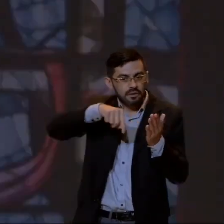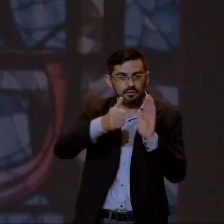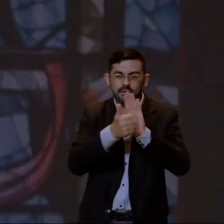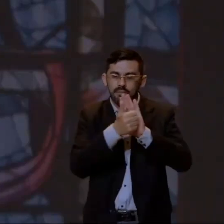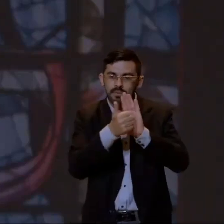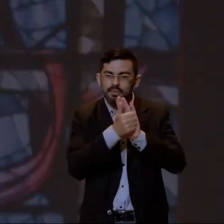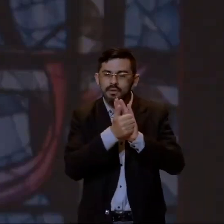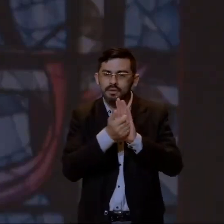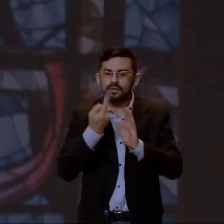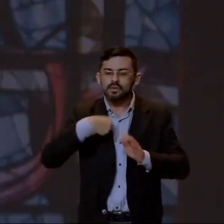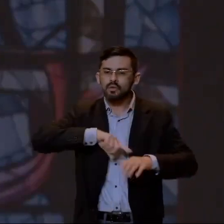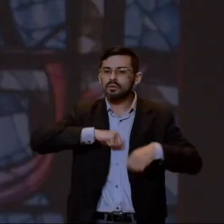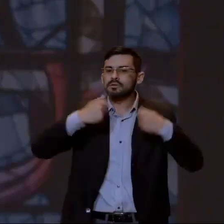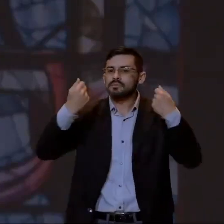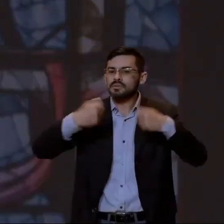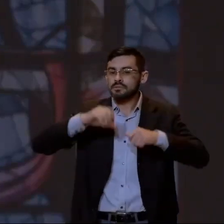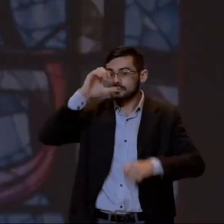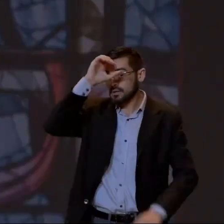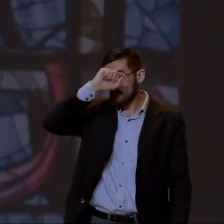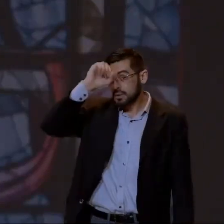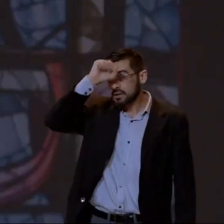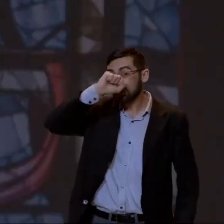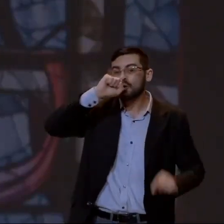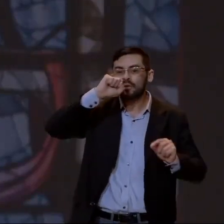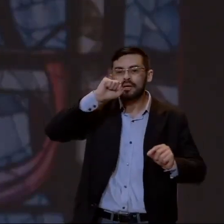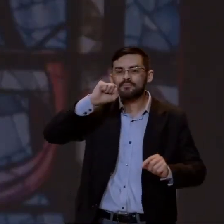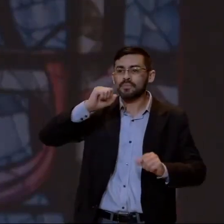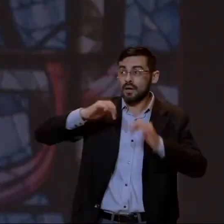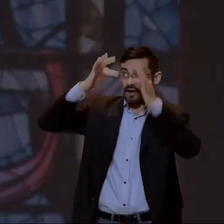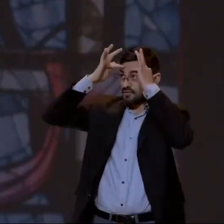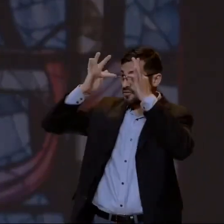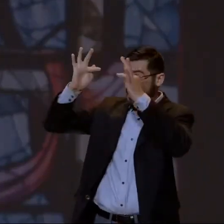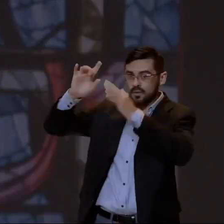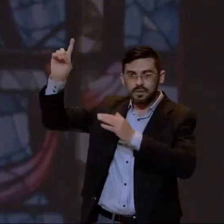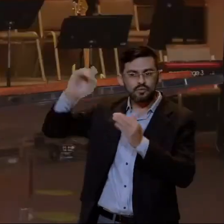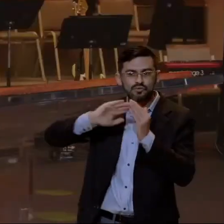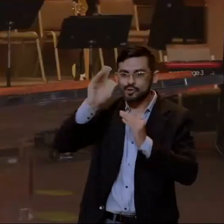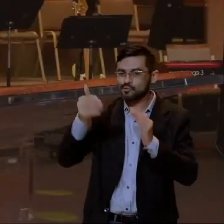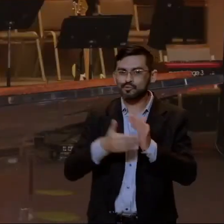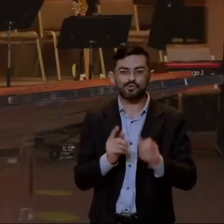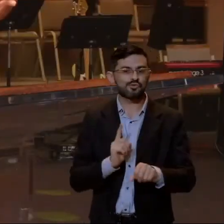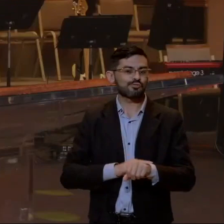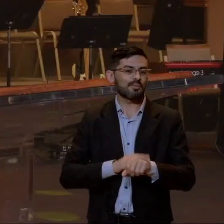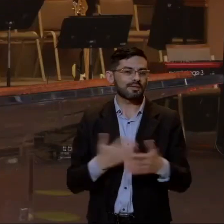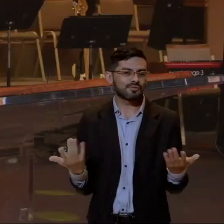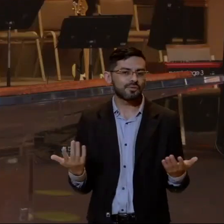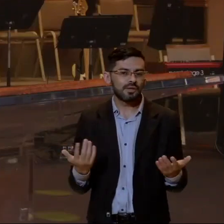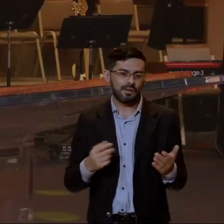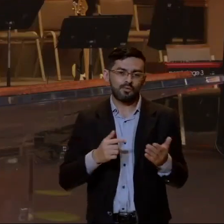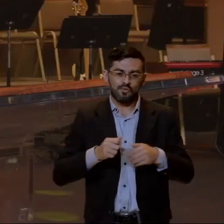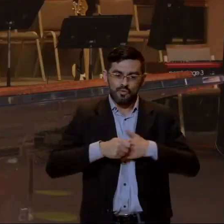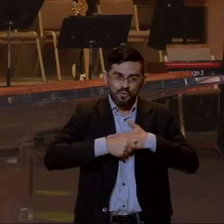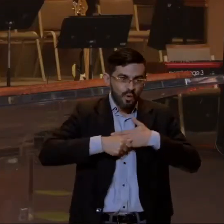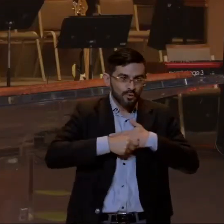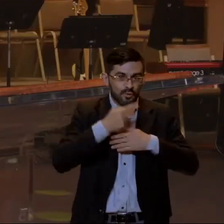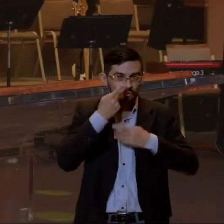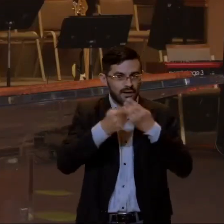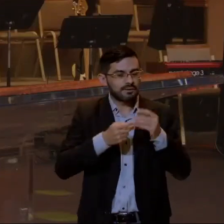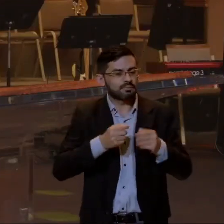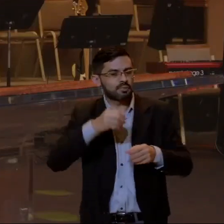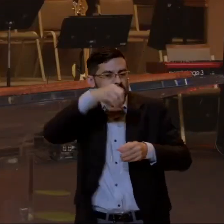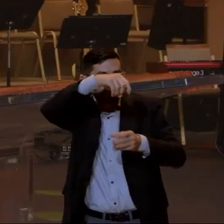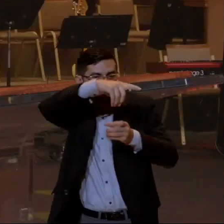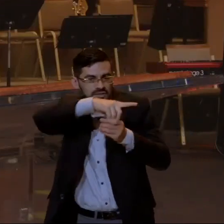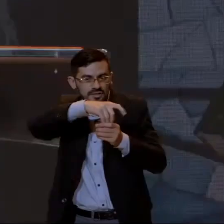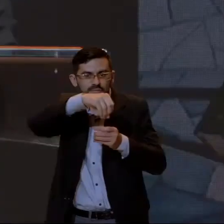olha, nós precisamos aprender a ser fiéis ao Senhor em toda e qualquer circunstância. E ele fala sobre dízimos e ofertas, e